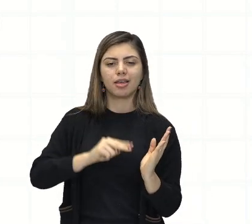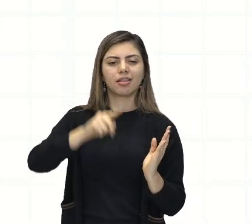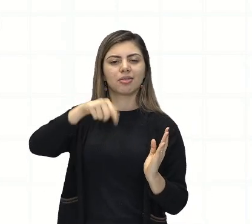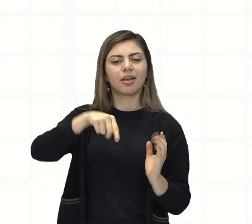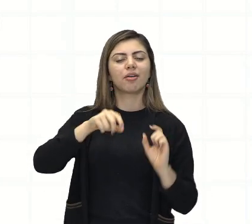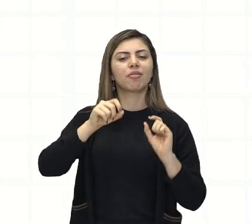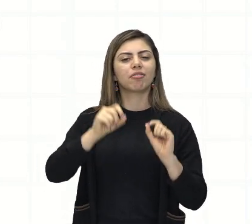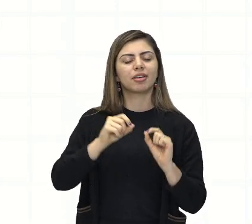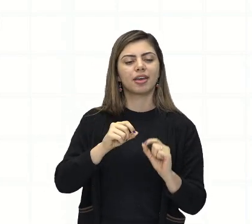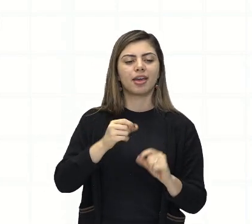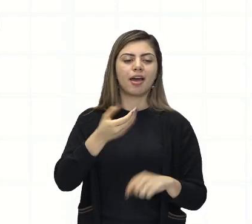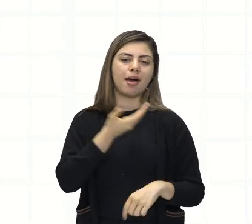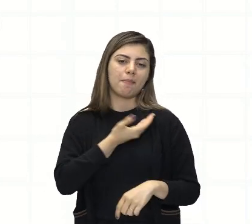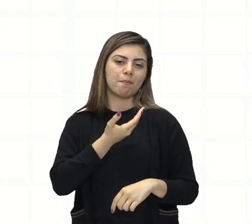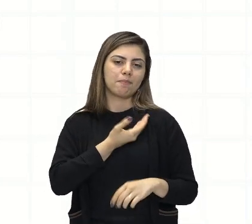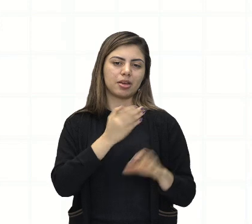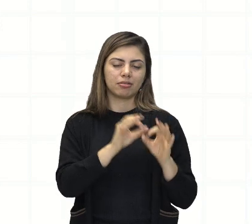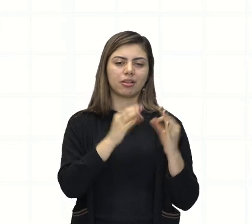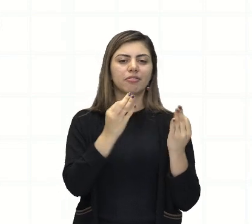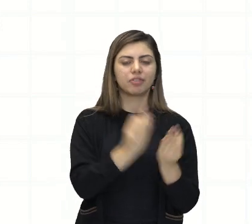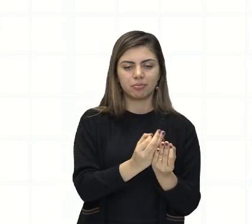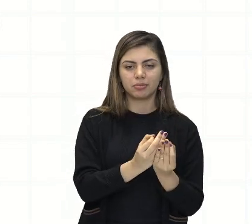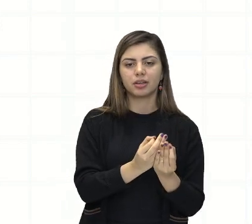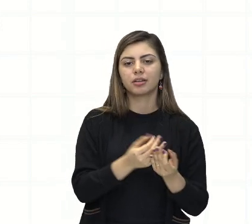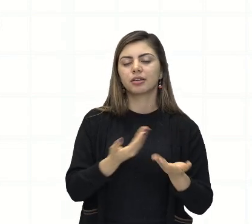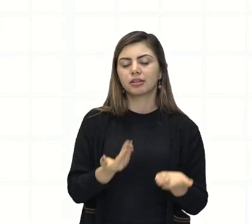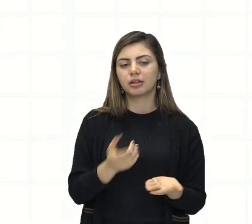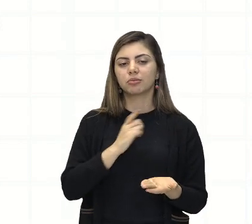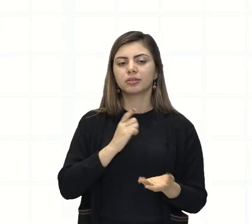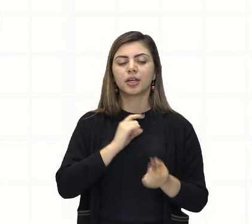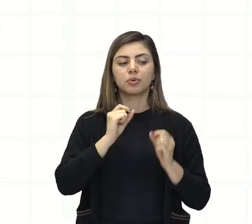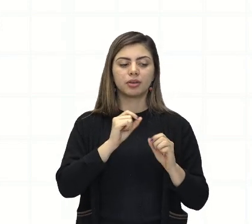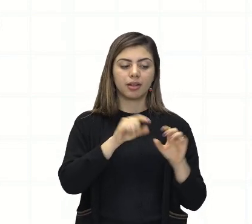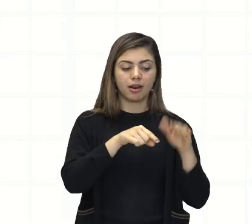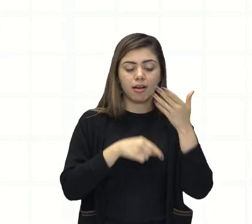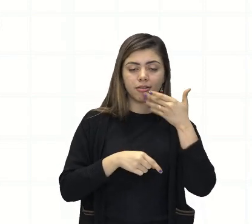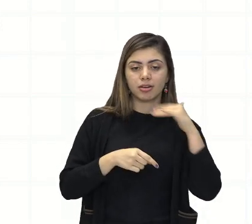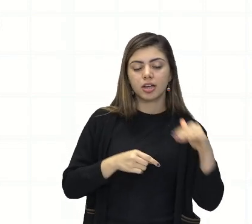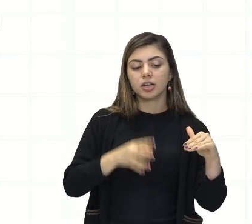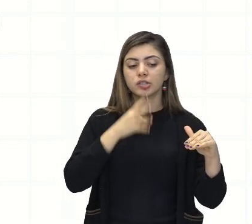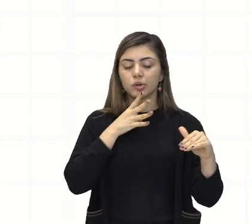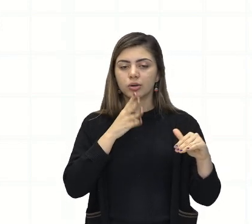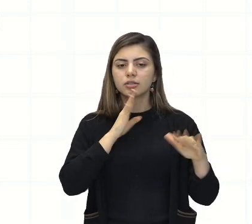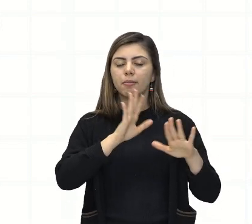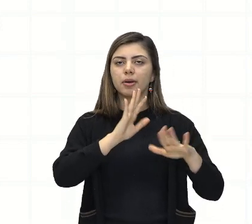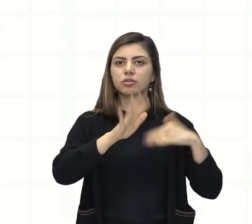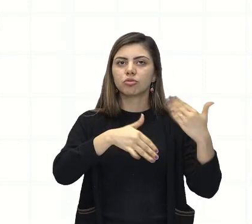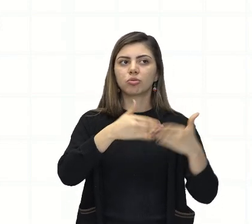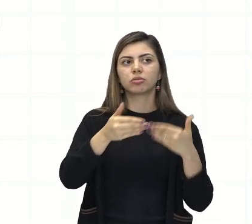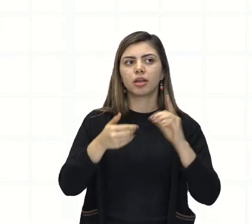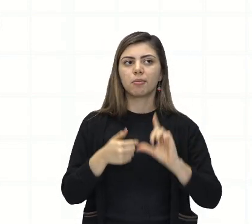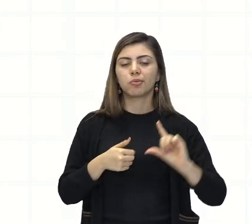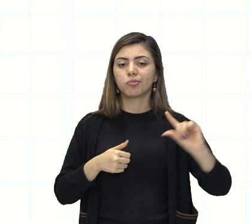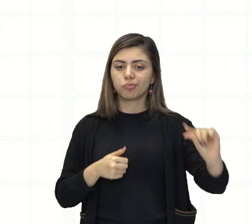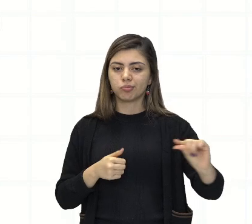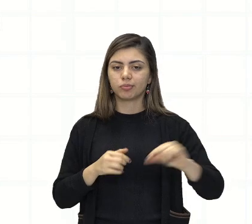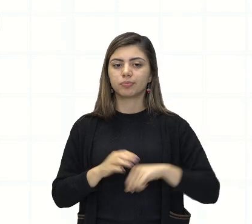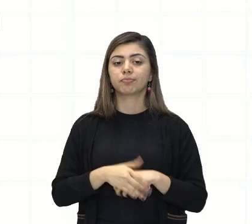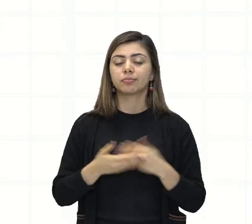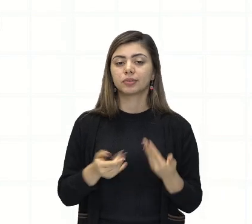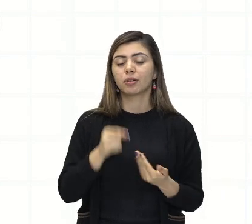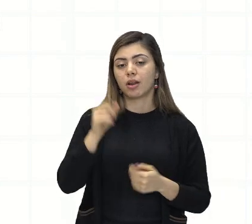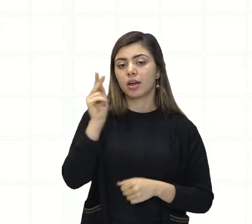família, talvez. E esse amigo da família, ele participava, conhecia Nininha e em algum momento ele deixou de vê-la. E aí a